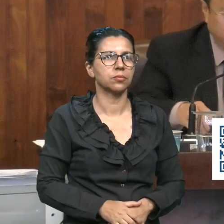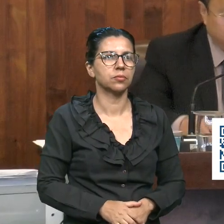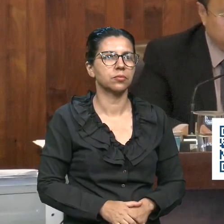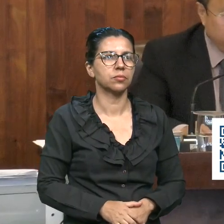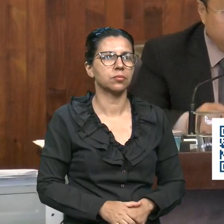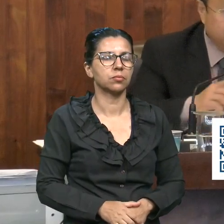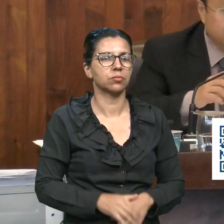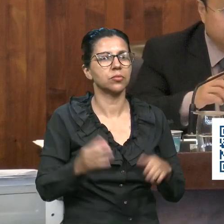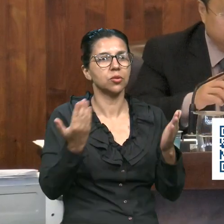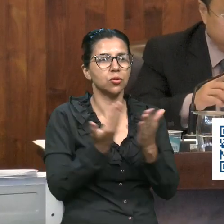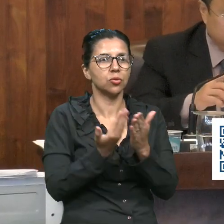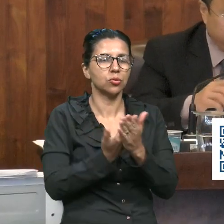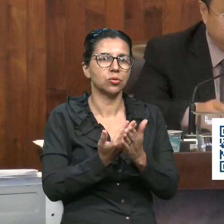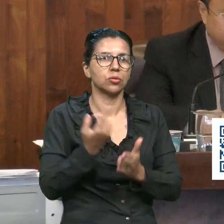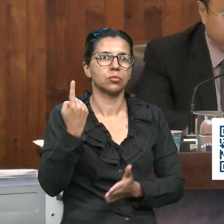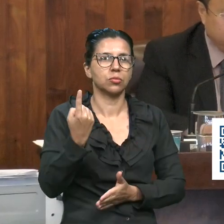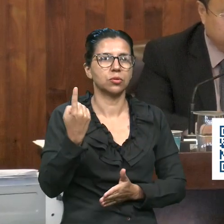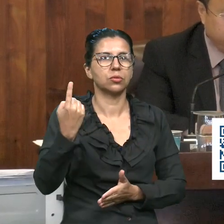Requerimento